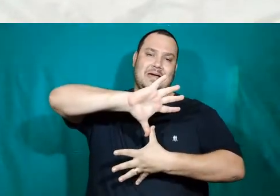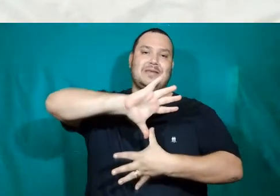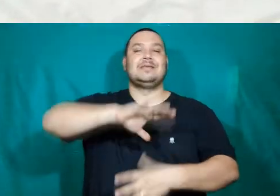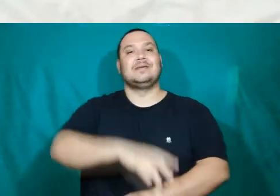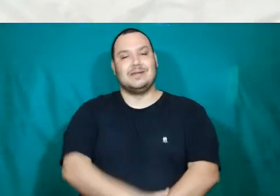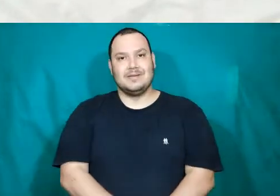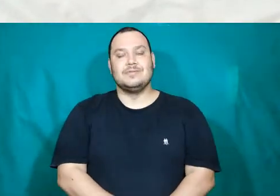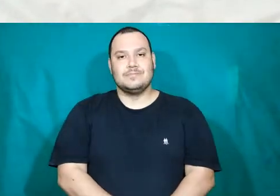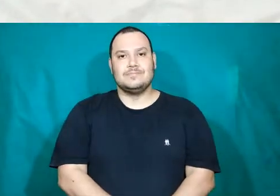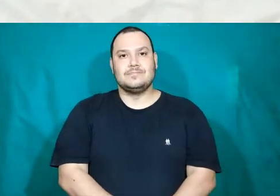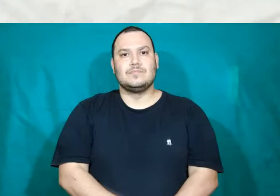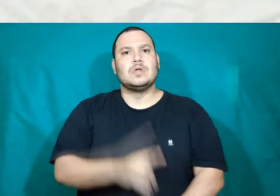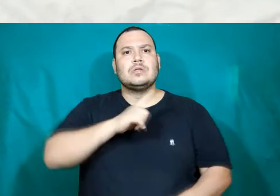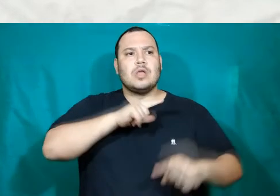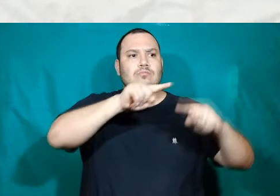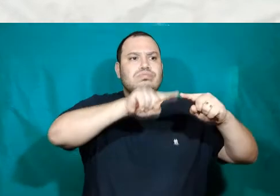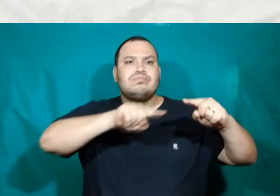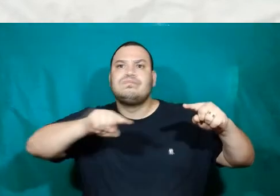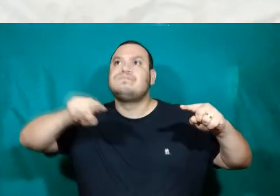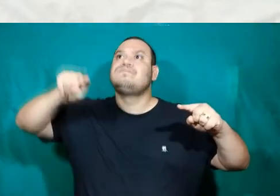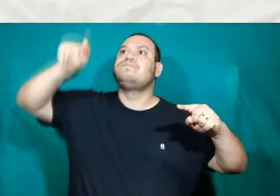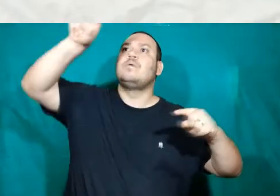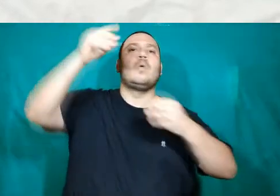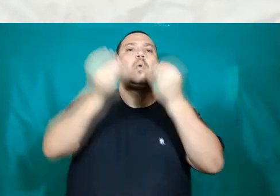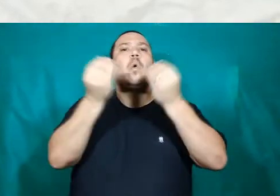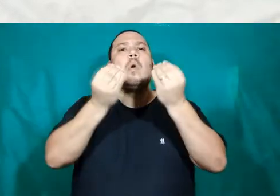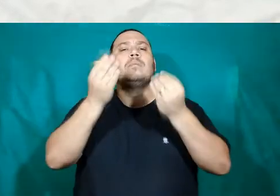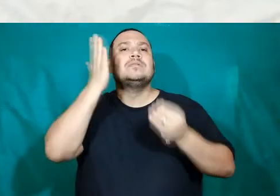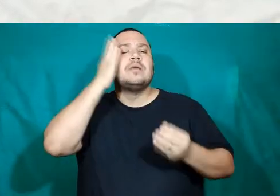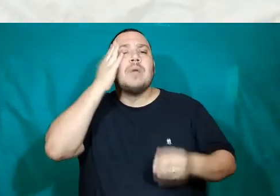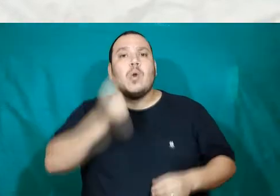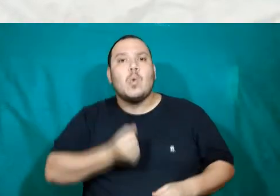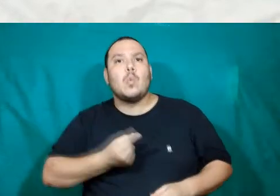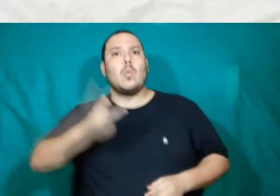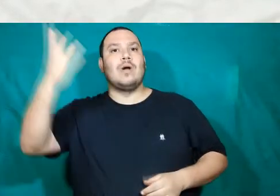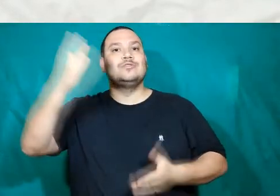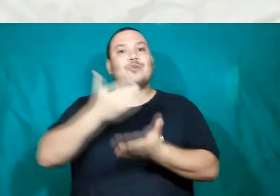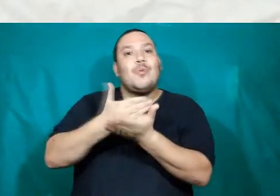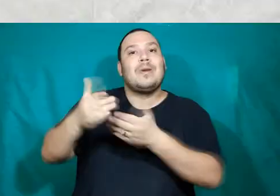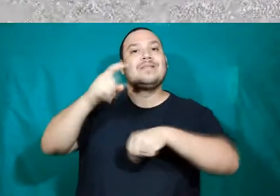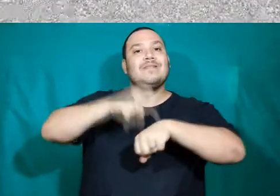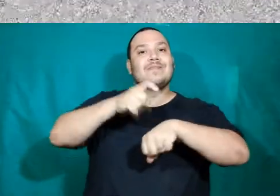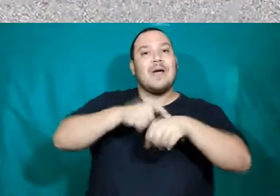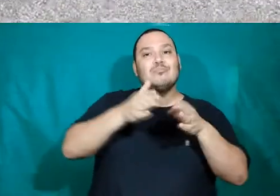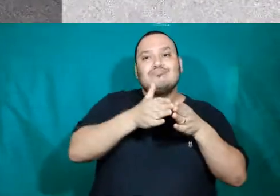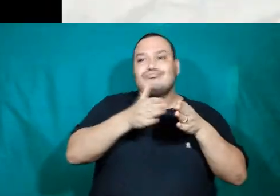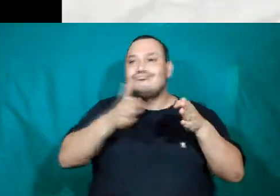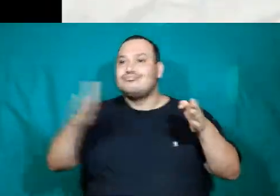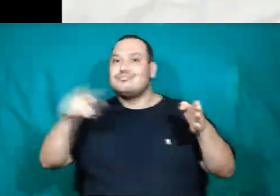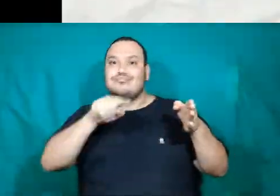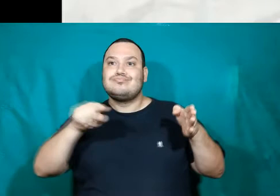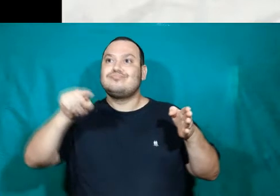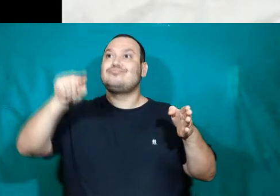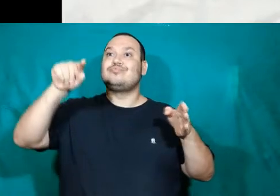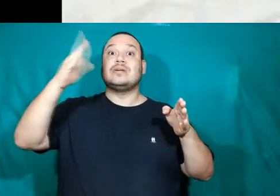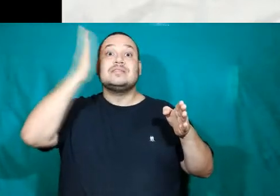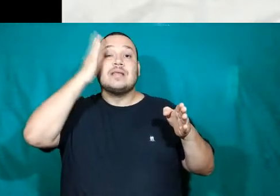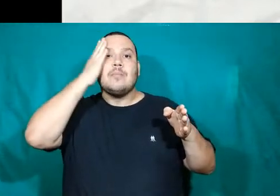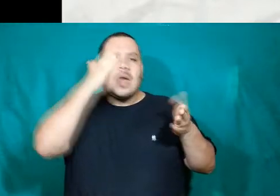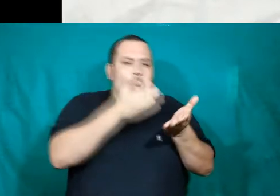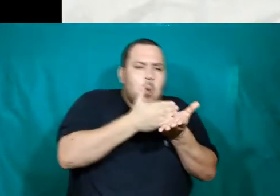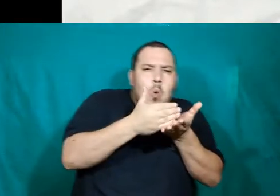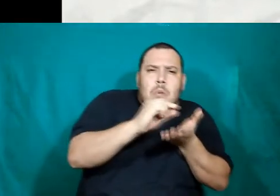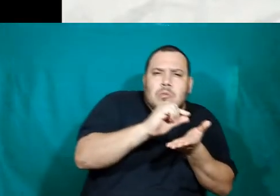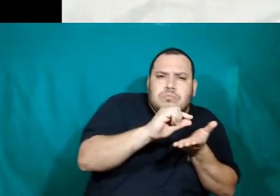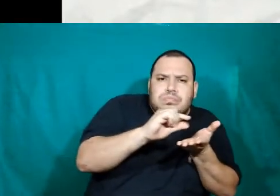que demonstra o número de casos de acordo com o tempo e permite conhecer a evolução inicial da doença, o que é fundamental para o planejamento